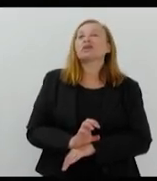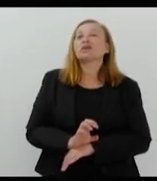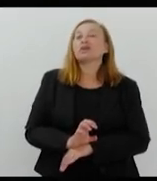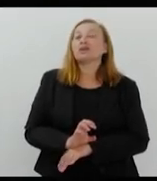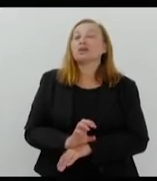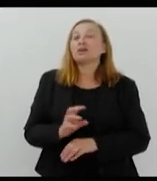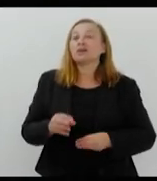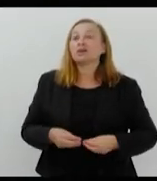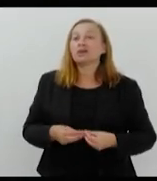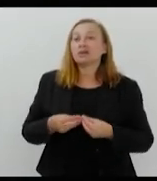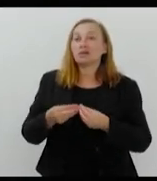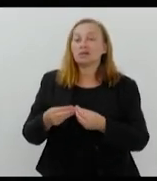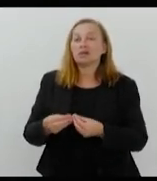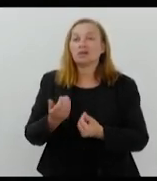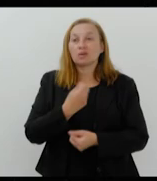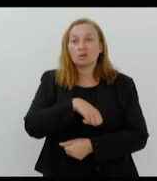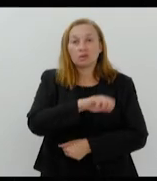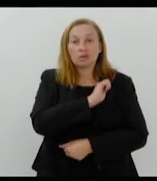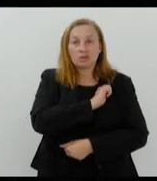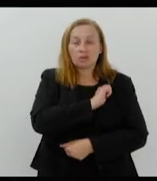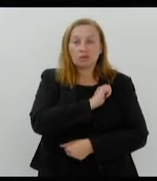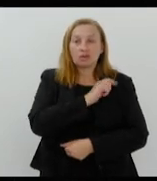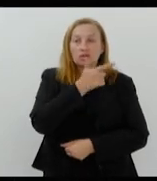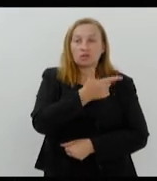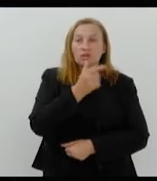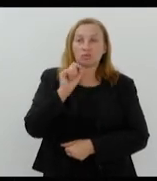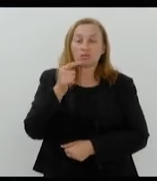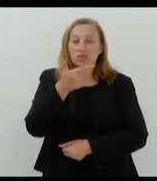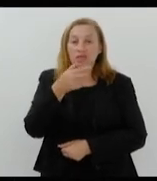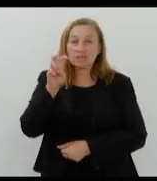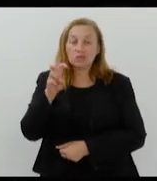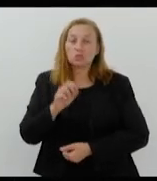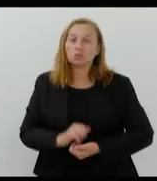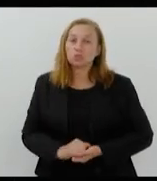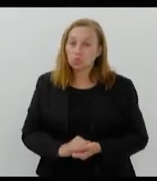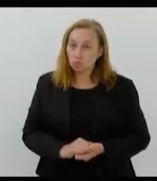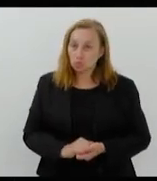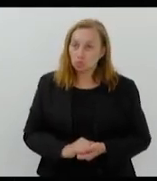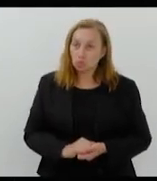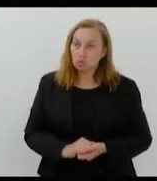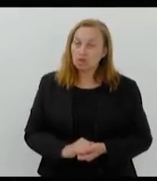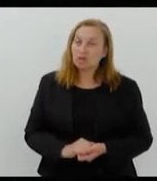de benefício fiscal em 2025?